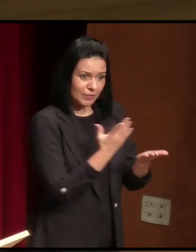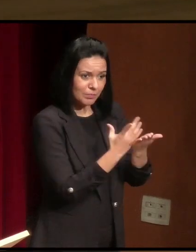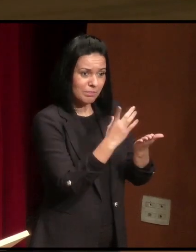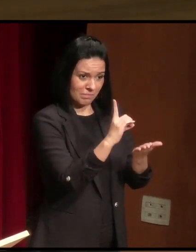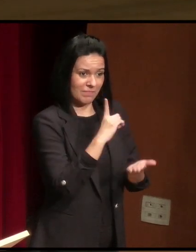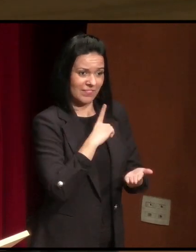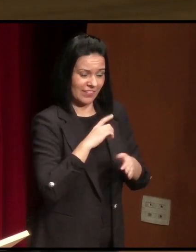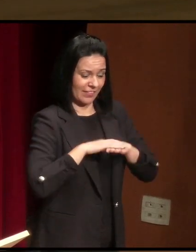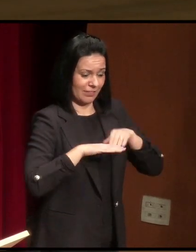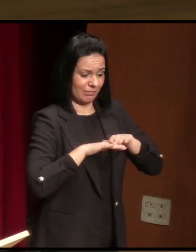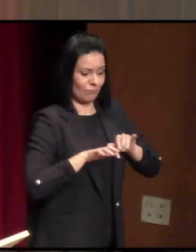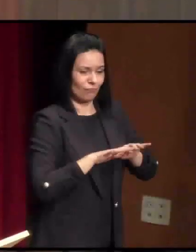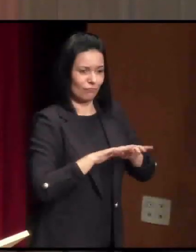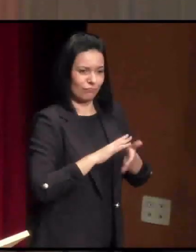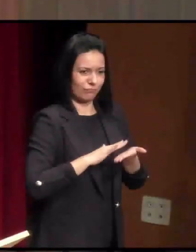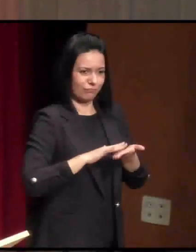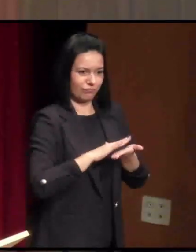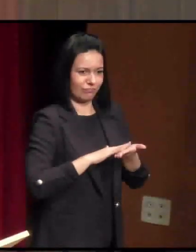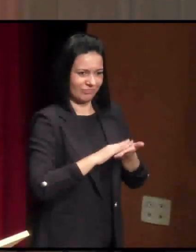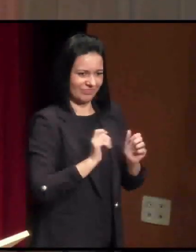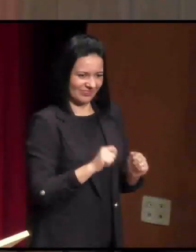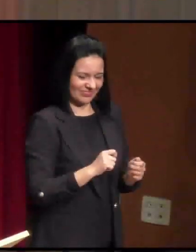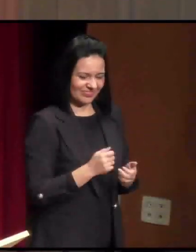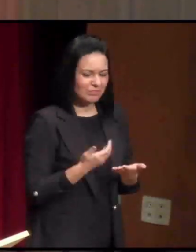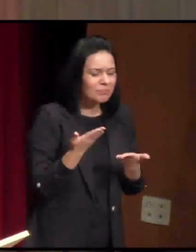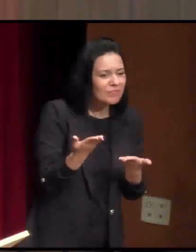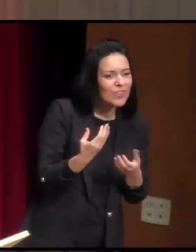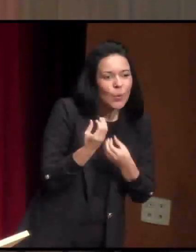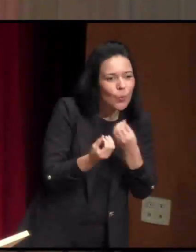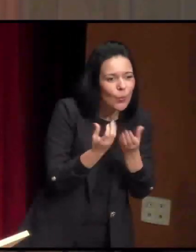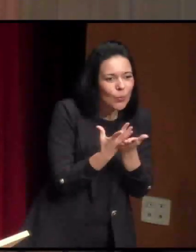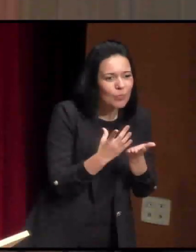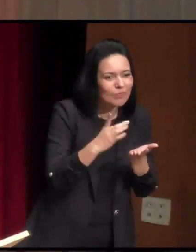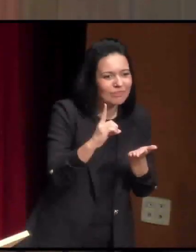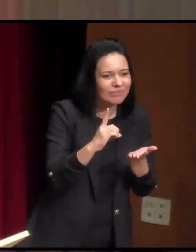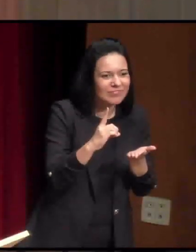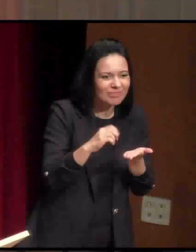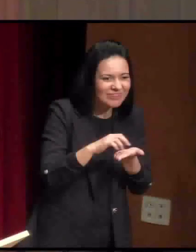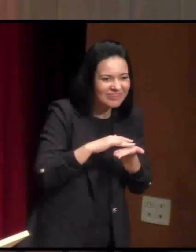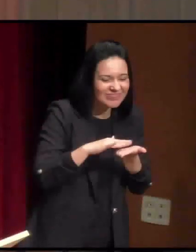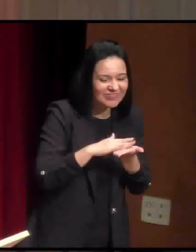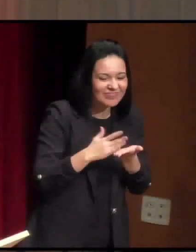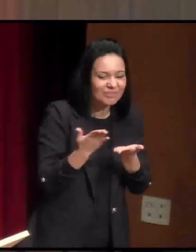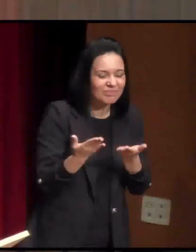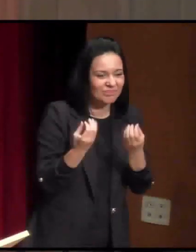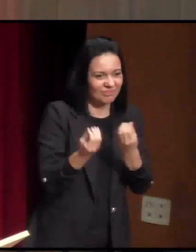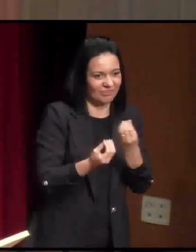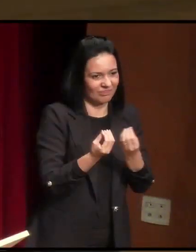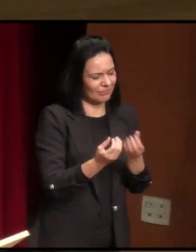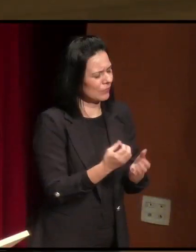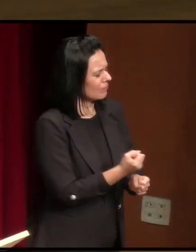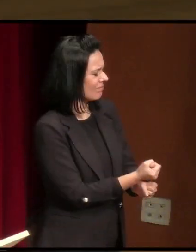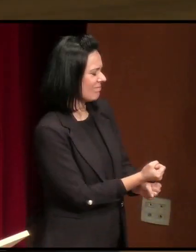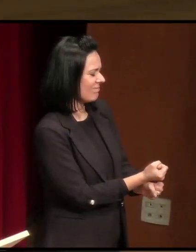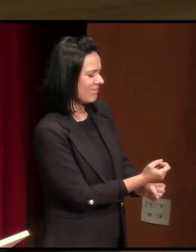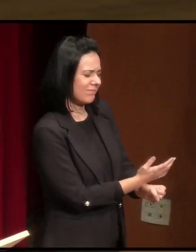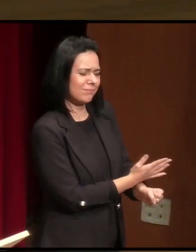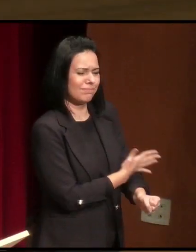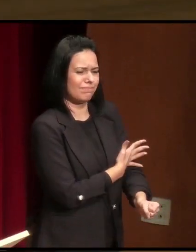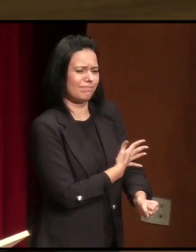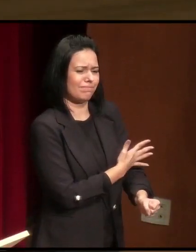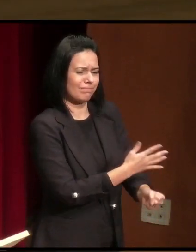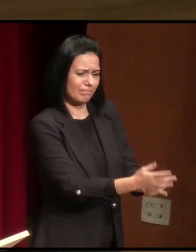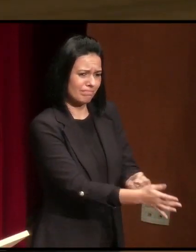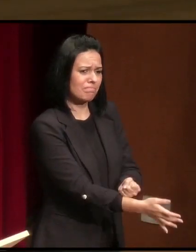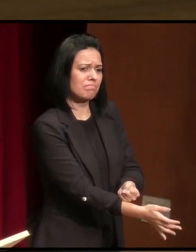Uhum. Como é que foi para você receber a Bíblia em Braille, Eni, por favor? Uma emoção muito grande,